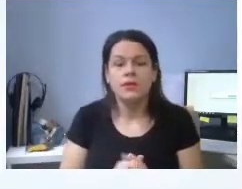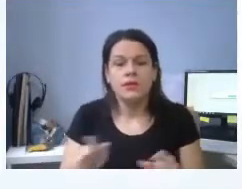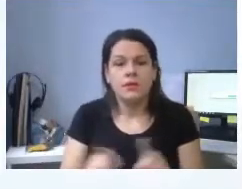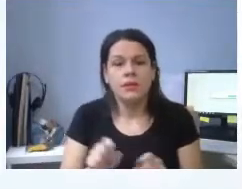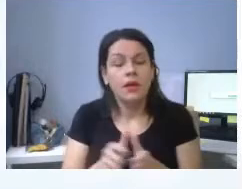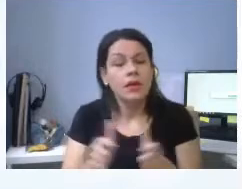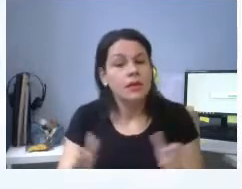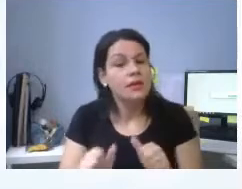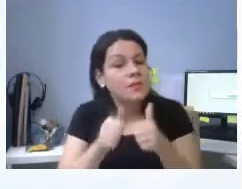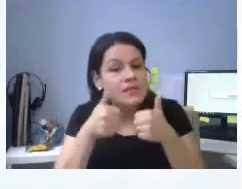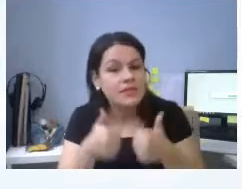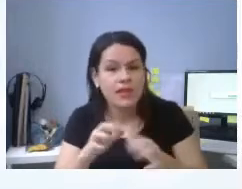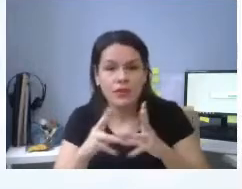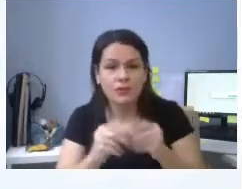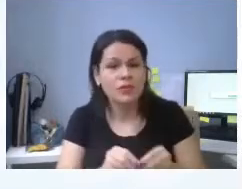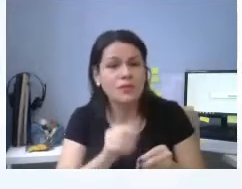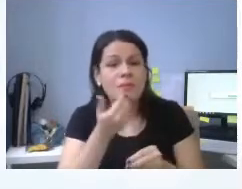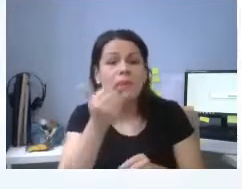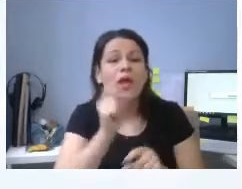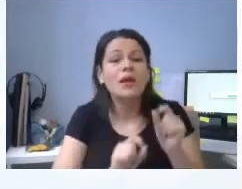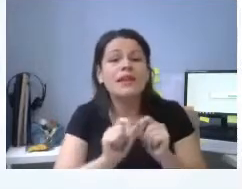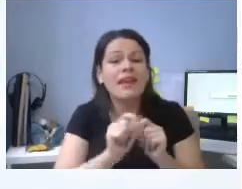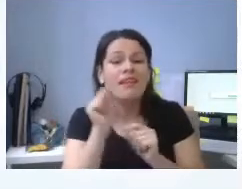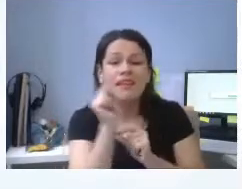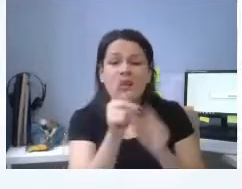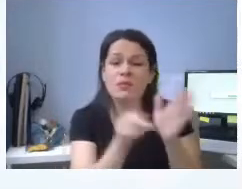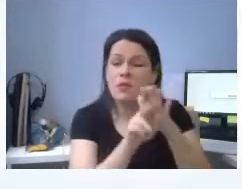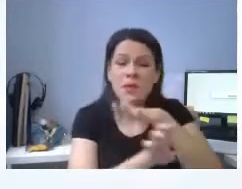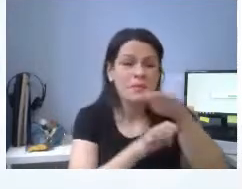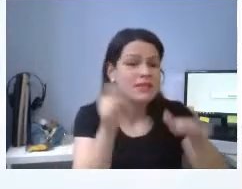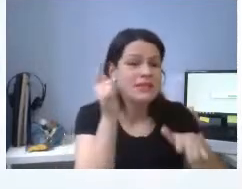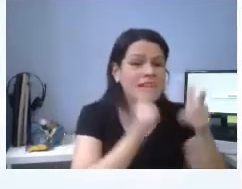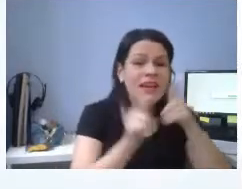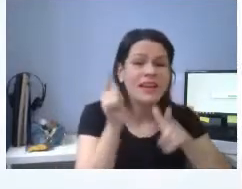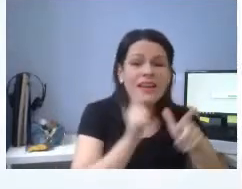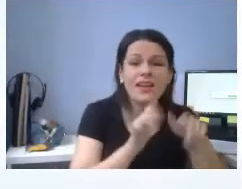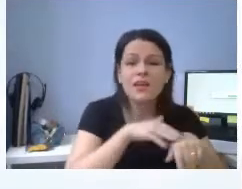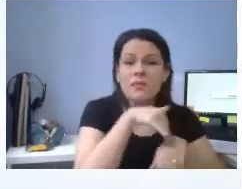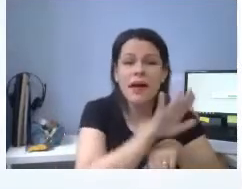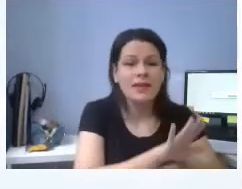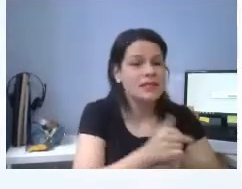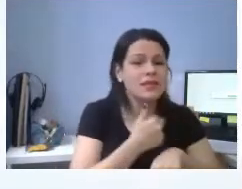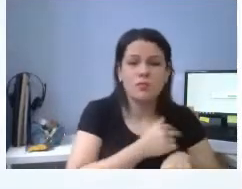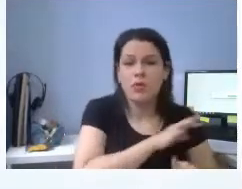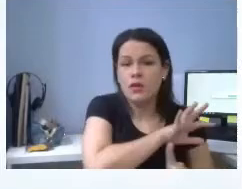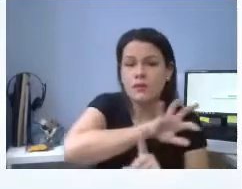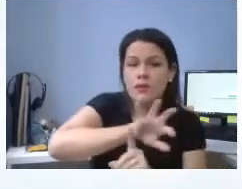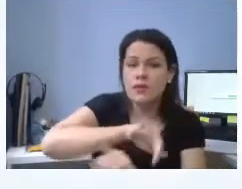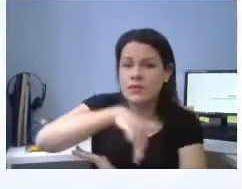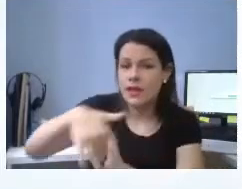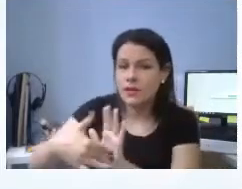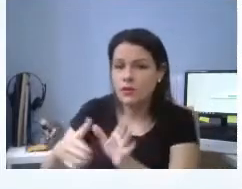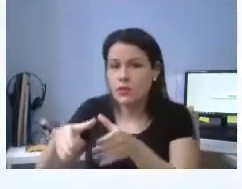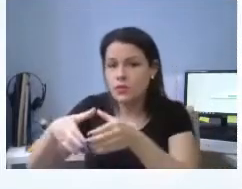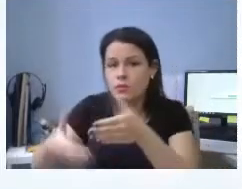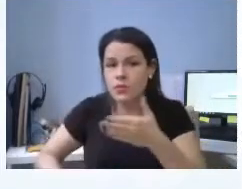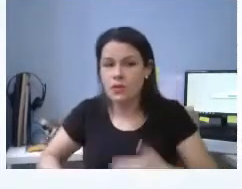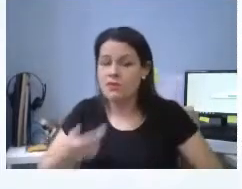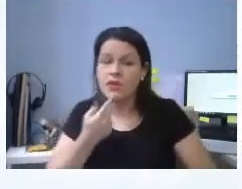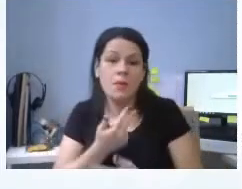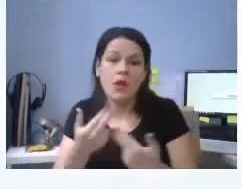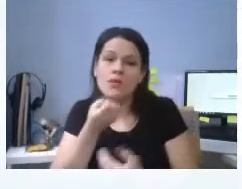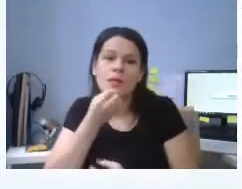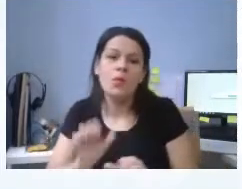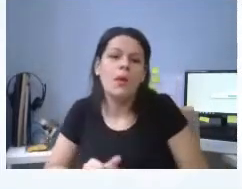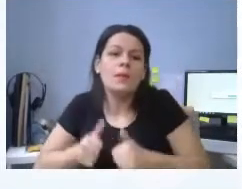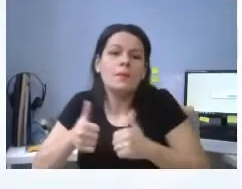beneficiada por tudo isso é a empresa, né? Não, a gente não pode transmitir ao trabalhador e a quem quer que seja que isso aqui está sendo uma vantagem